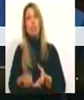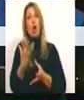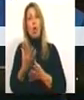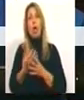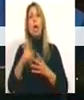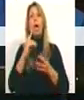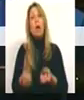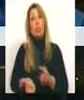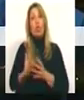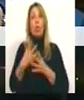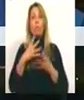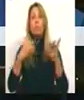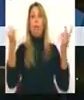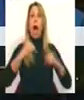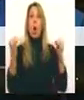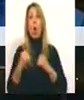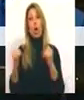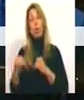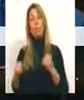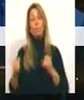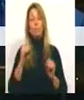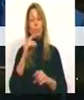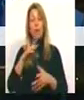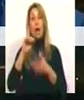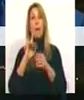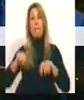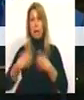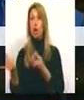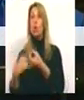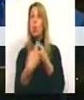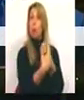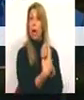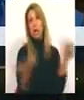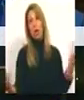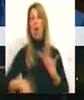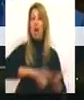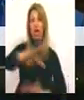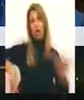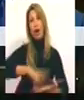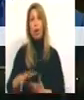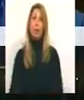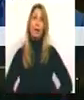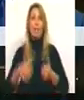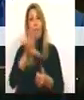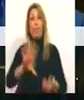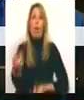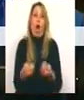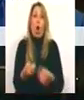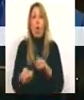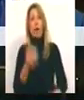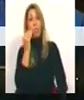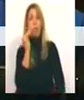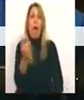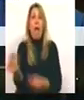de coligação. Ou seja, a geringonça não ser melhor a governar, não governando. Ou seja, governa não governando.